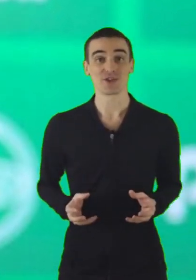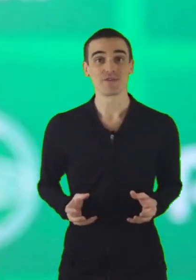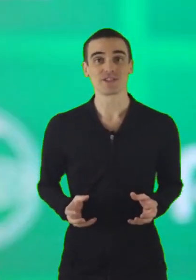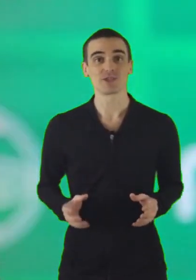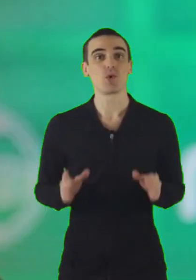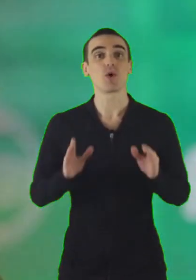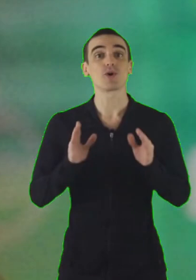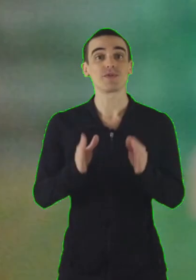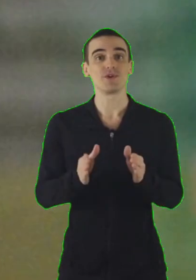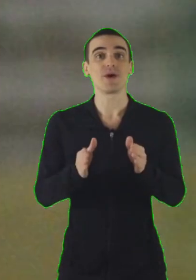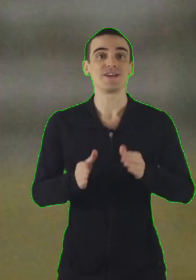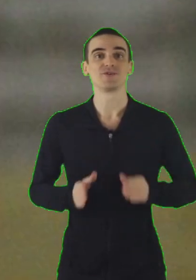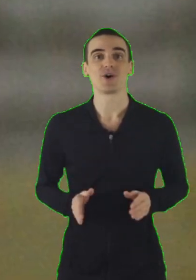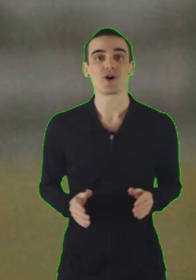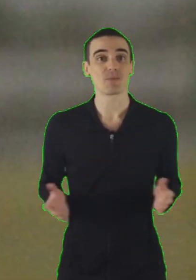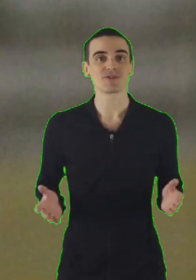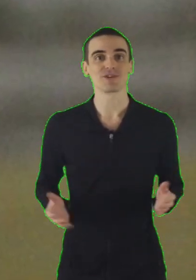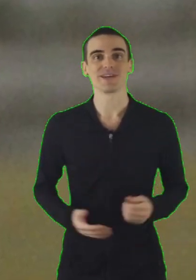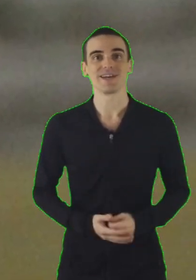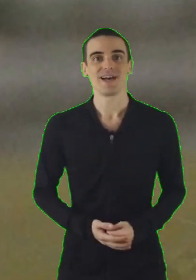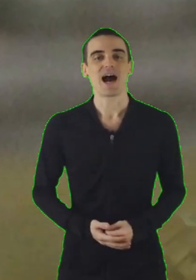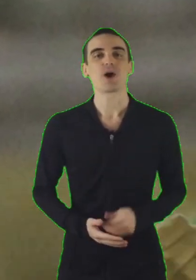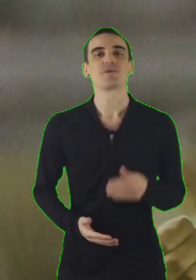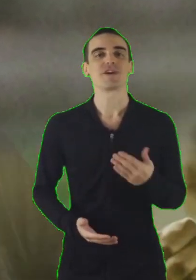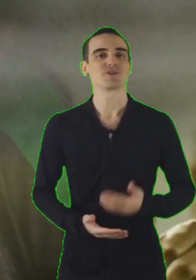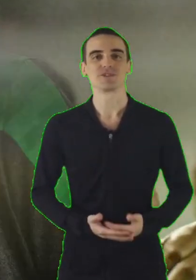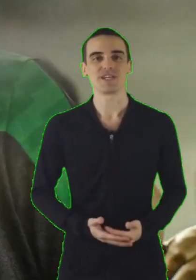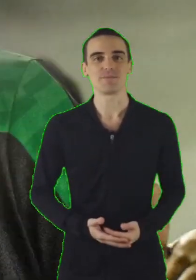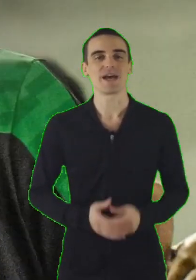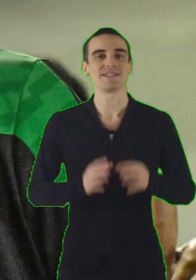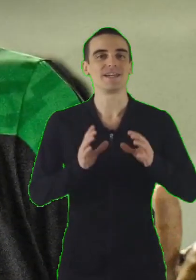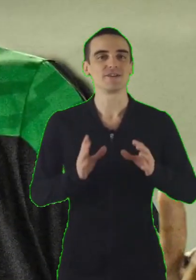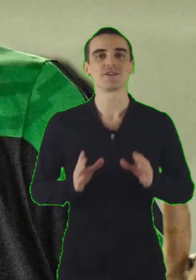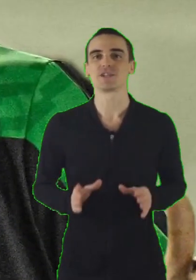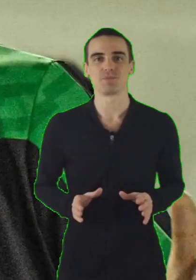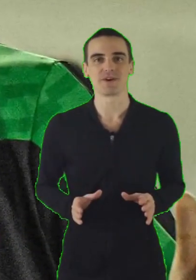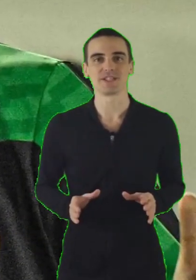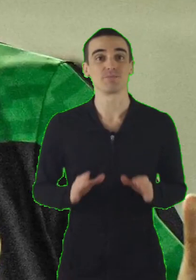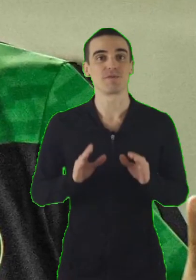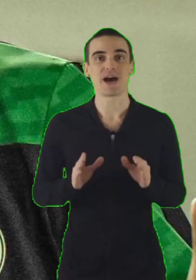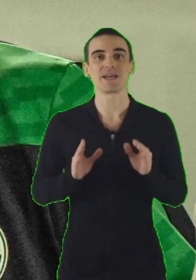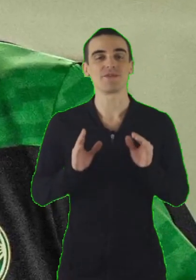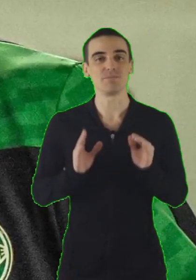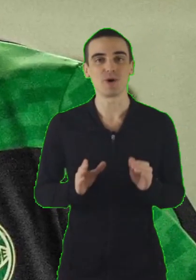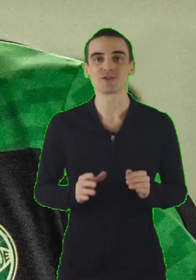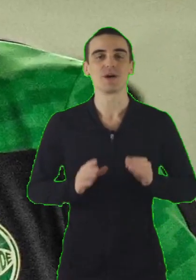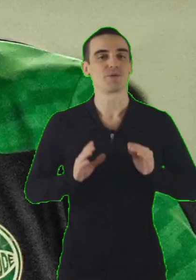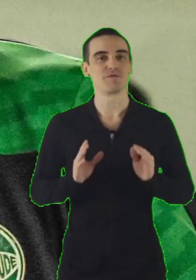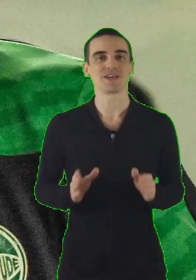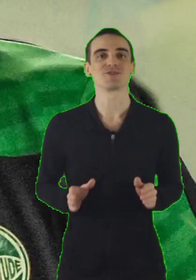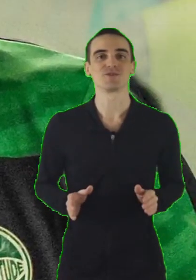A, e negociação em andamento para assumir o Santos. Os contatos do Cruzeiro com Thiago Carpini ocorreram na manhã desta